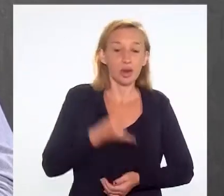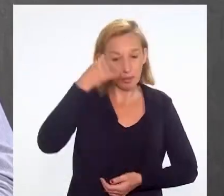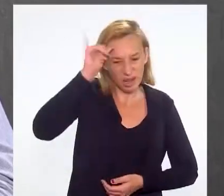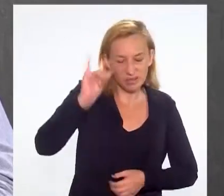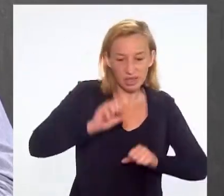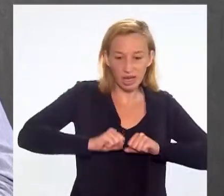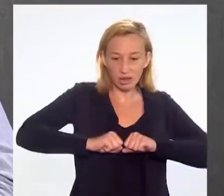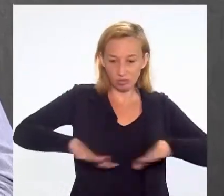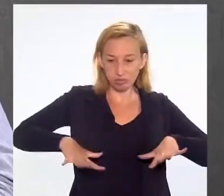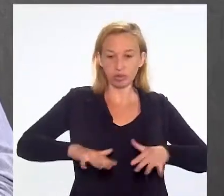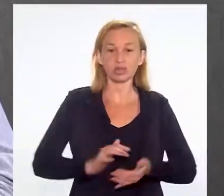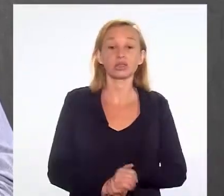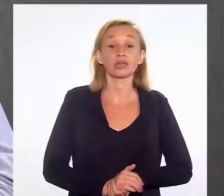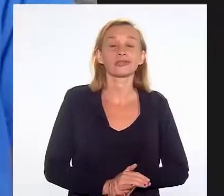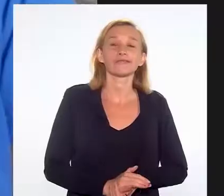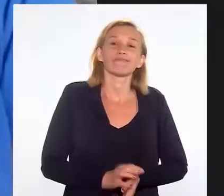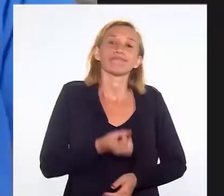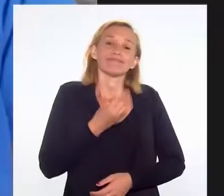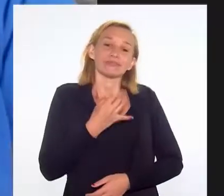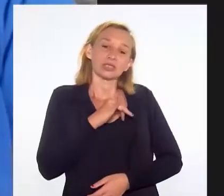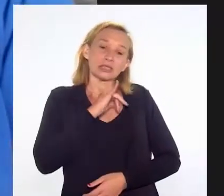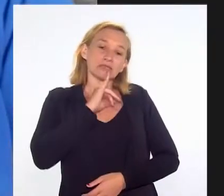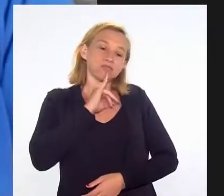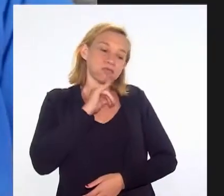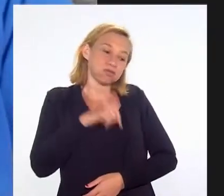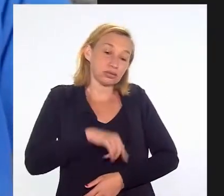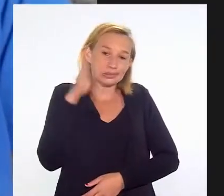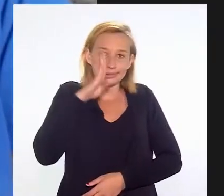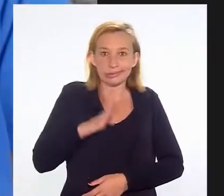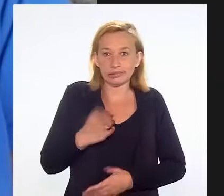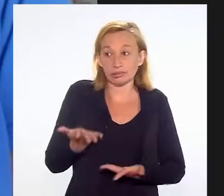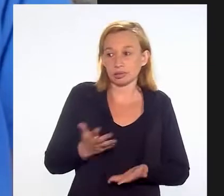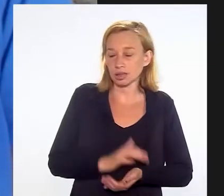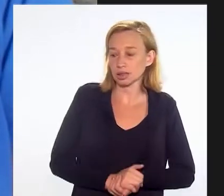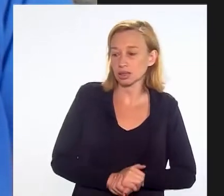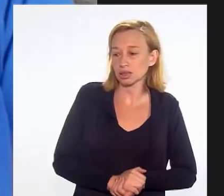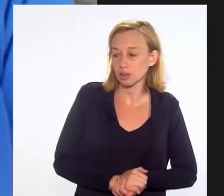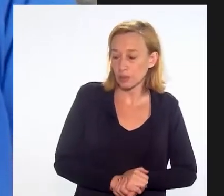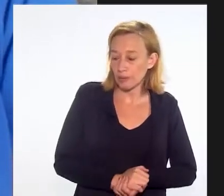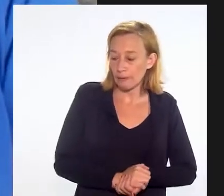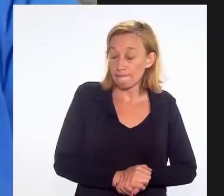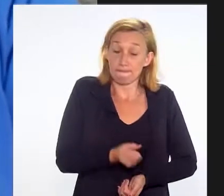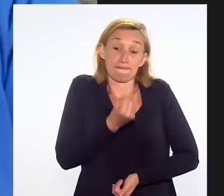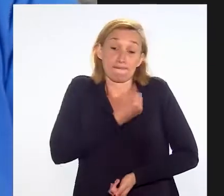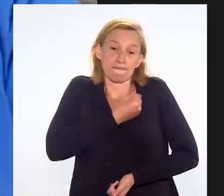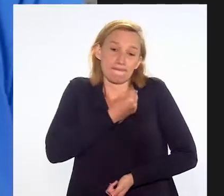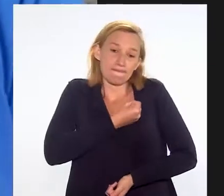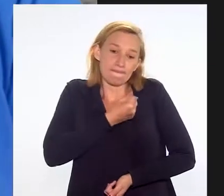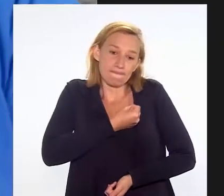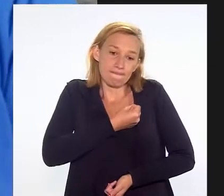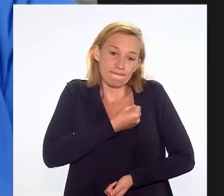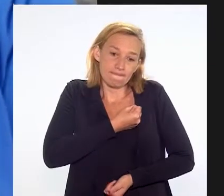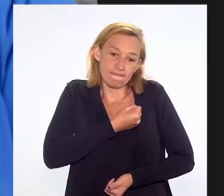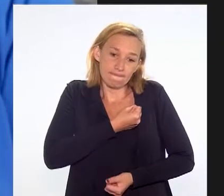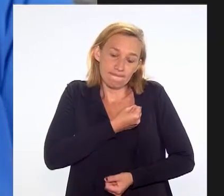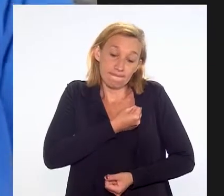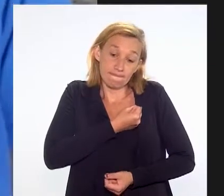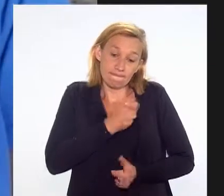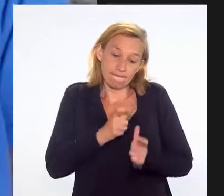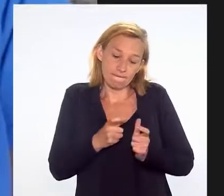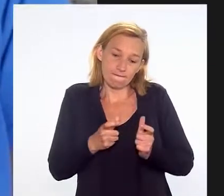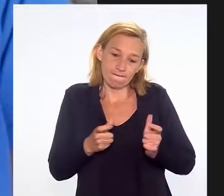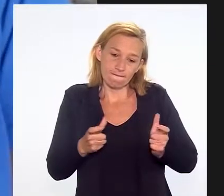evitar essa proliferação? Bom, infelizmente aqui no Brasil, os números,